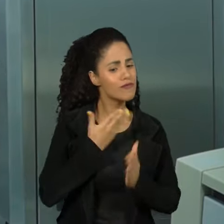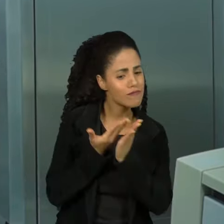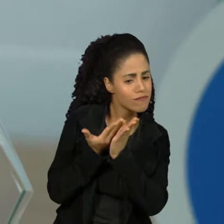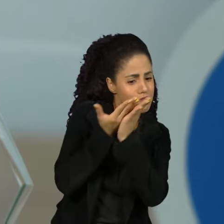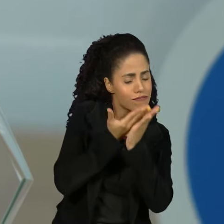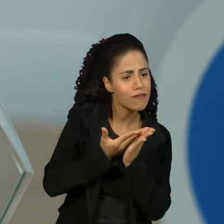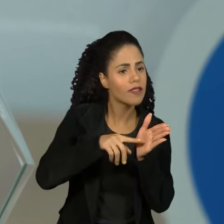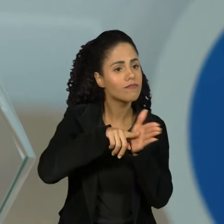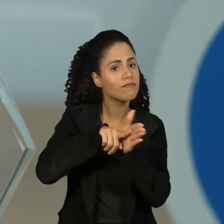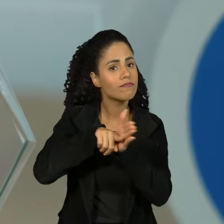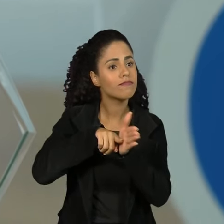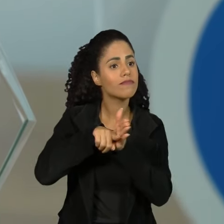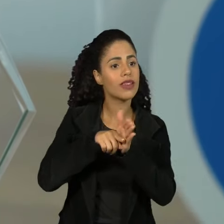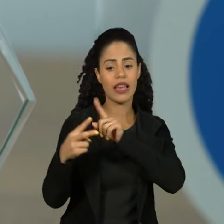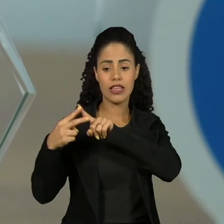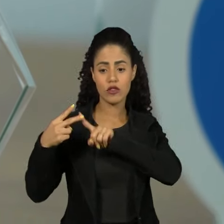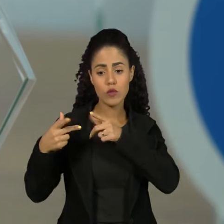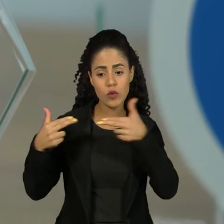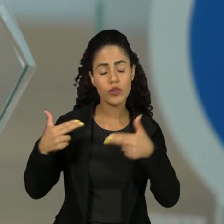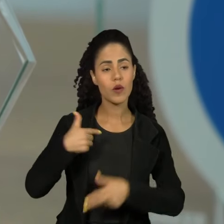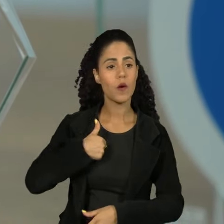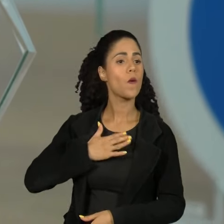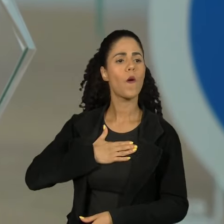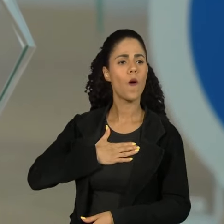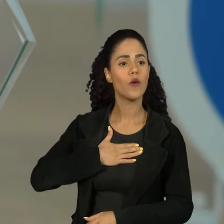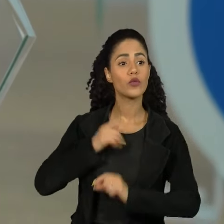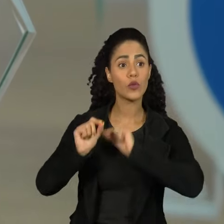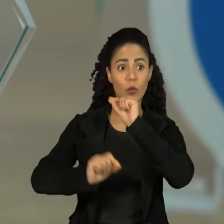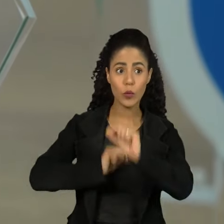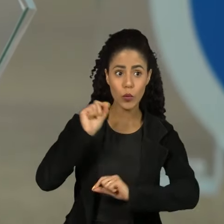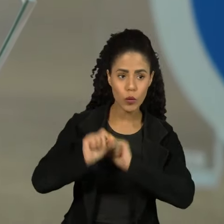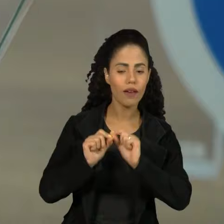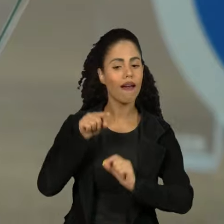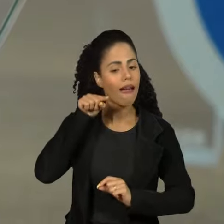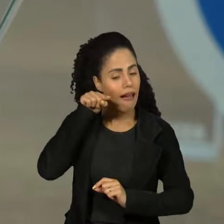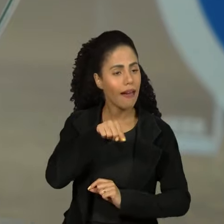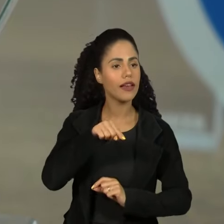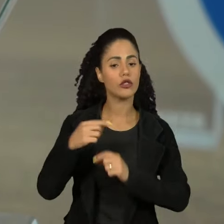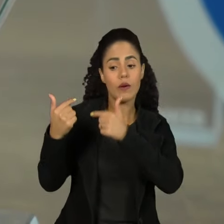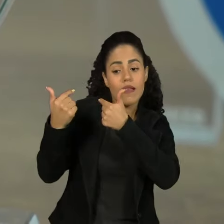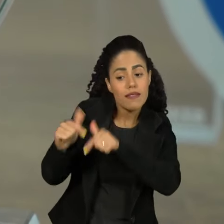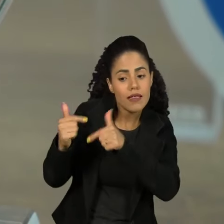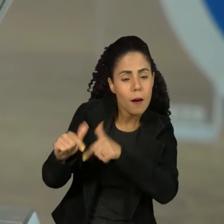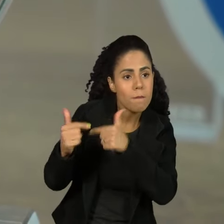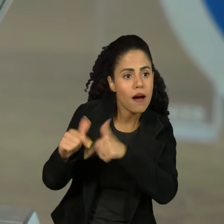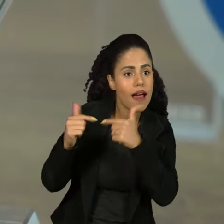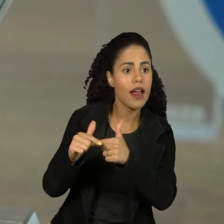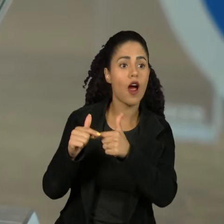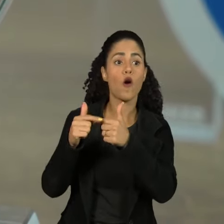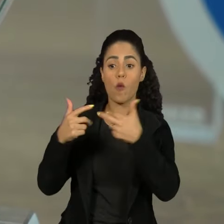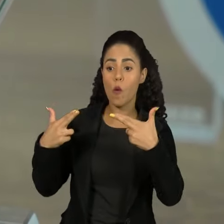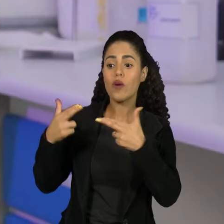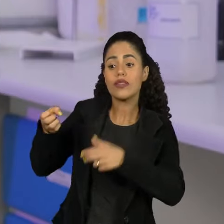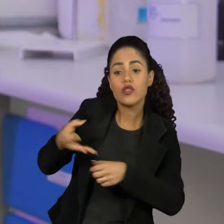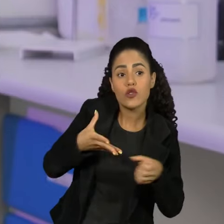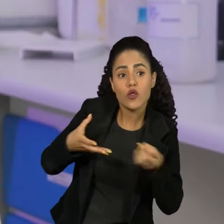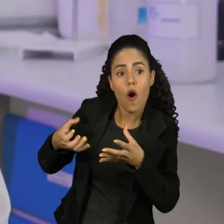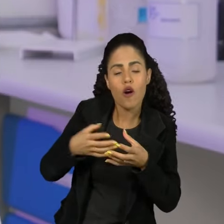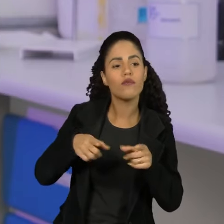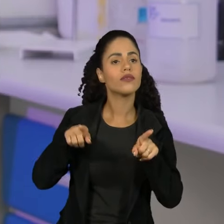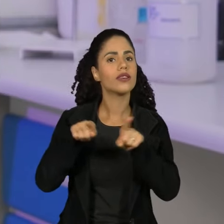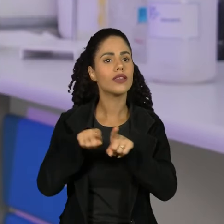e eu juntei as duas coisas que eu gosto, né, que é exatamente estar trabalhando com coisas inovadoras